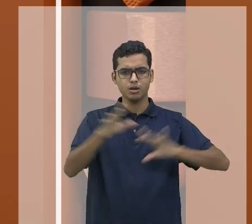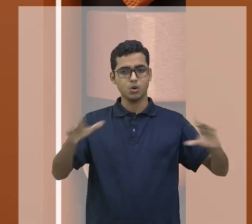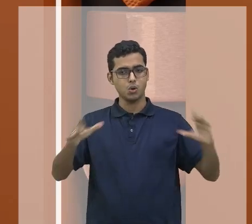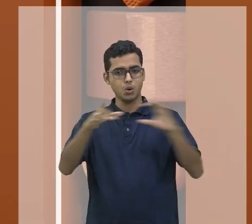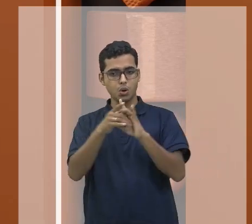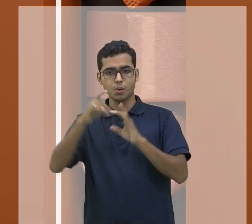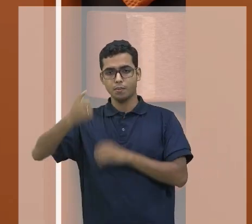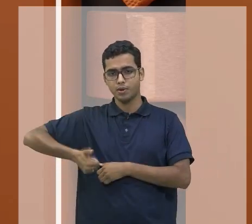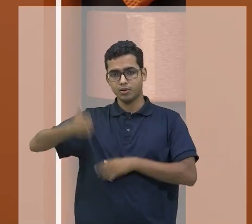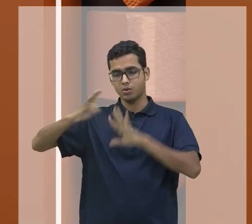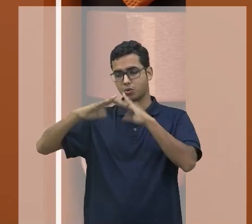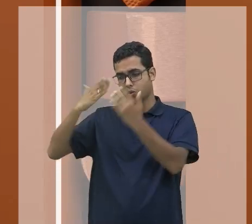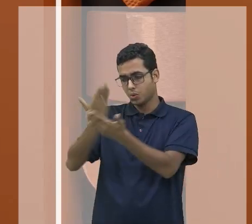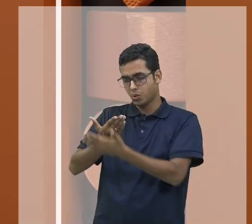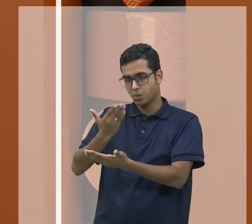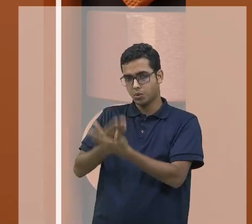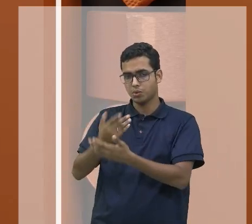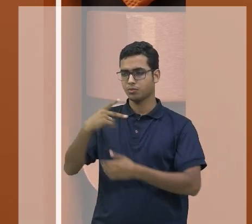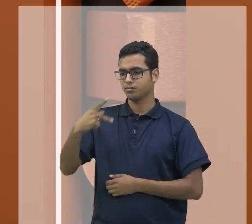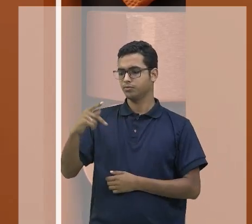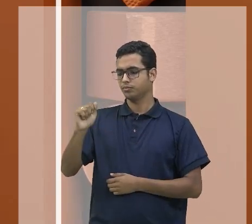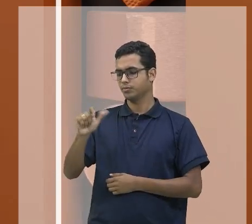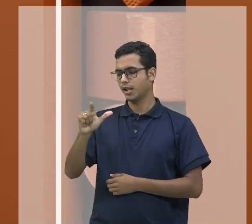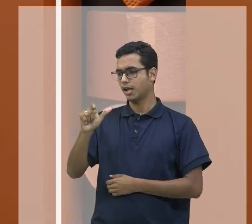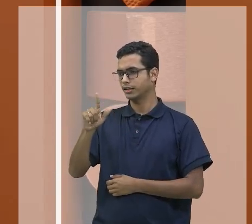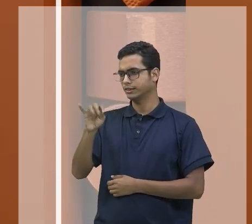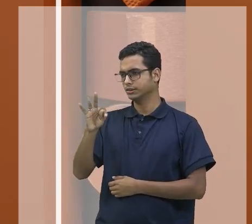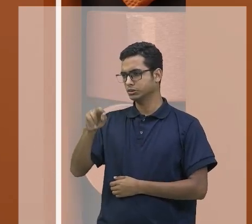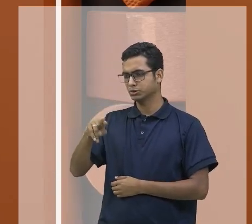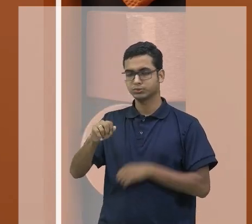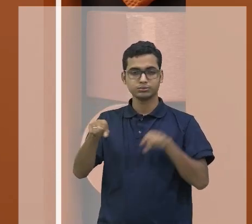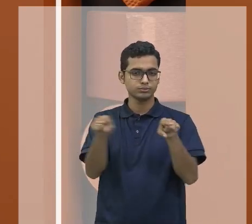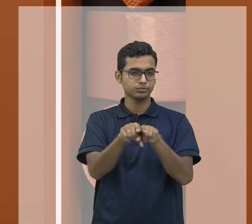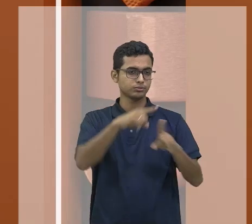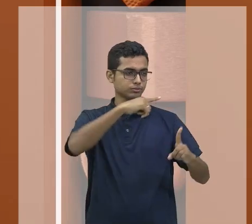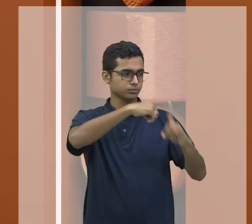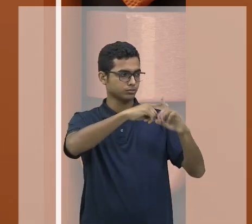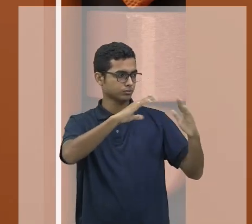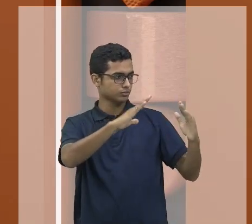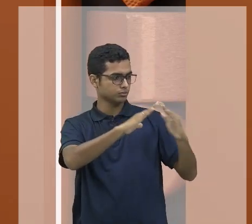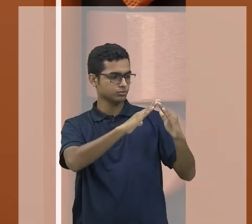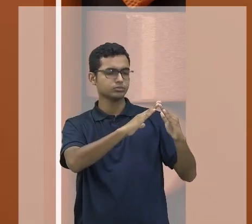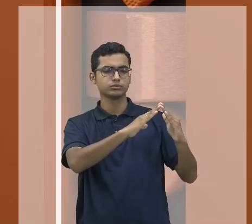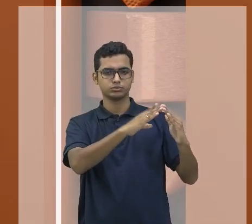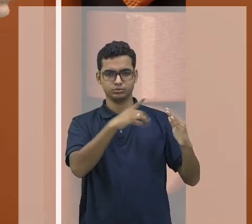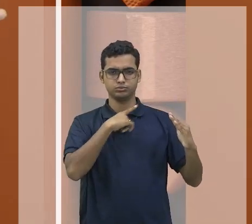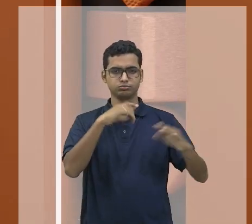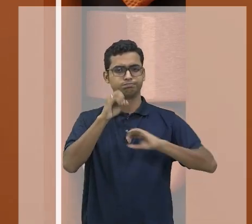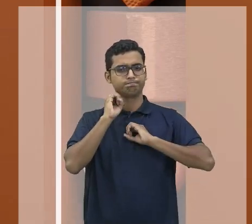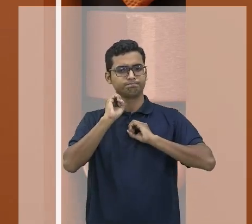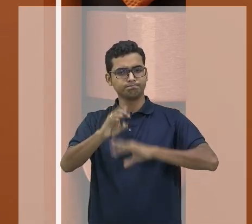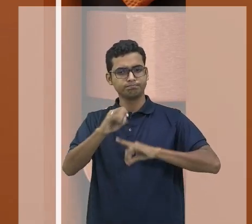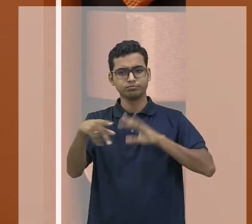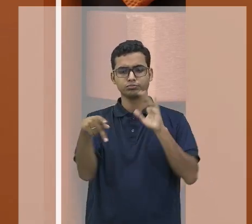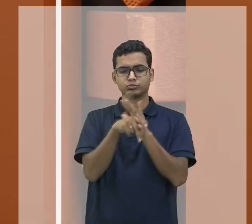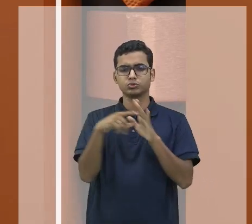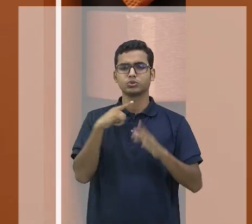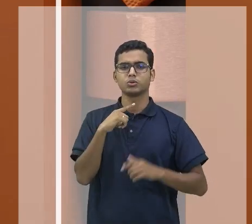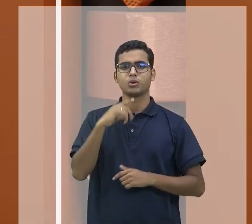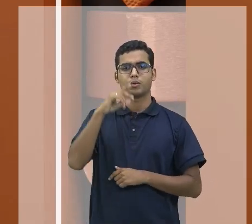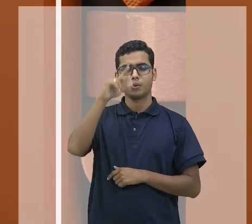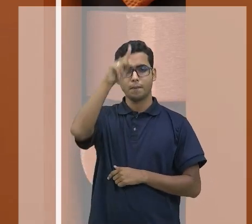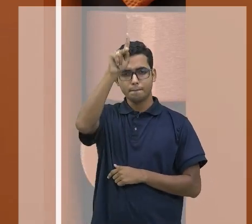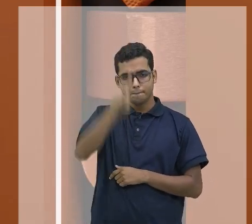às escolas palatinas e, claro, a própria igreja, que também fazia aí a educação de seus monges, de seus padres, tá